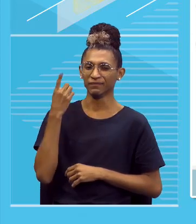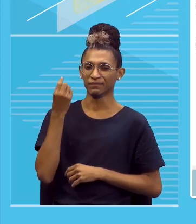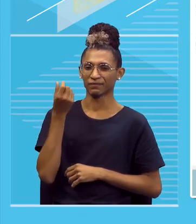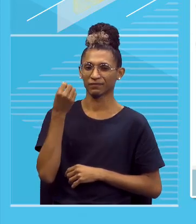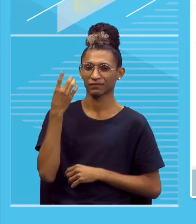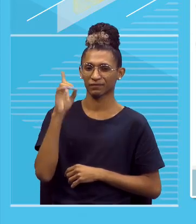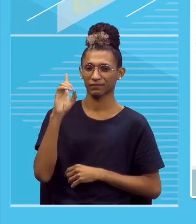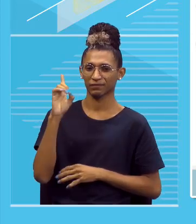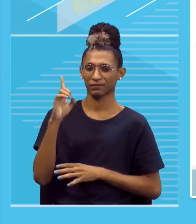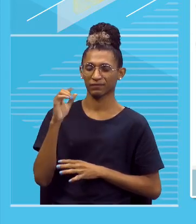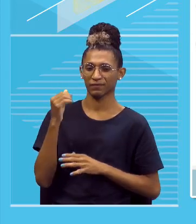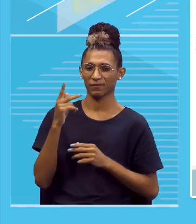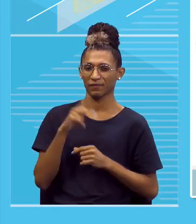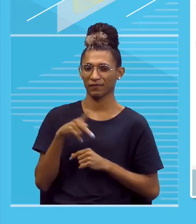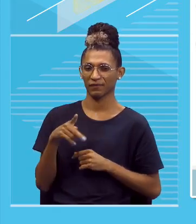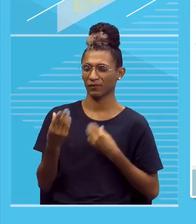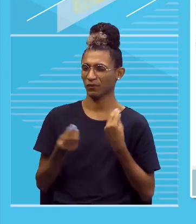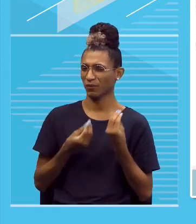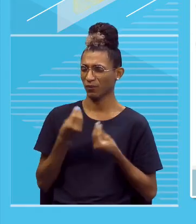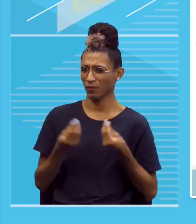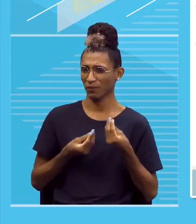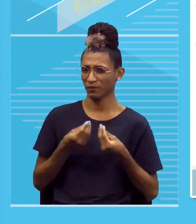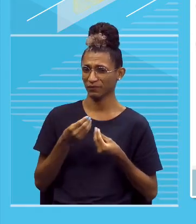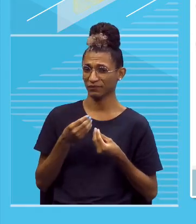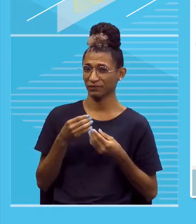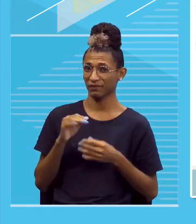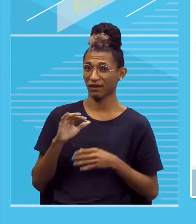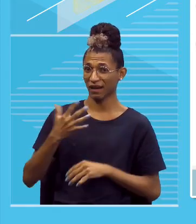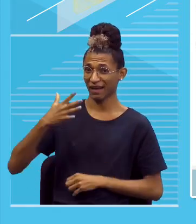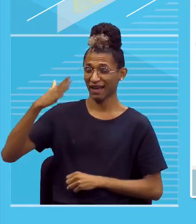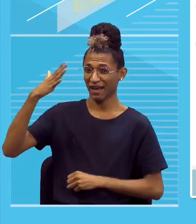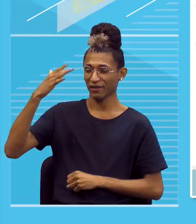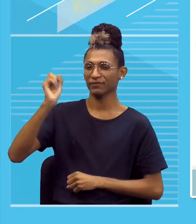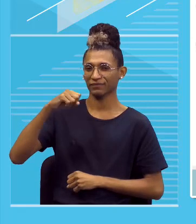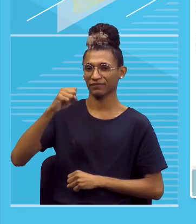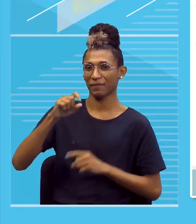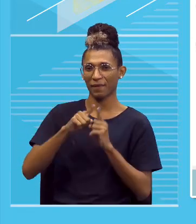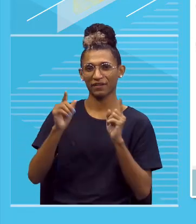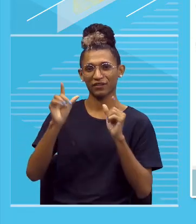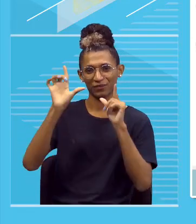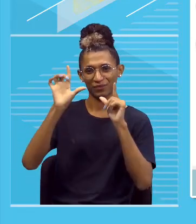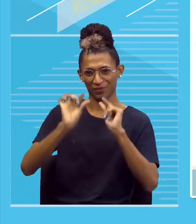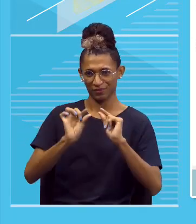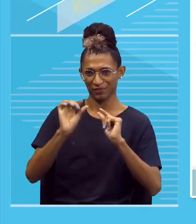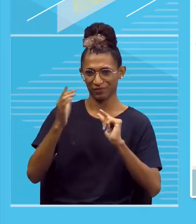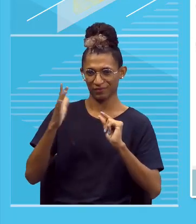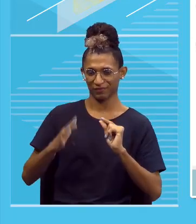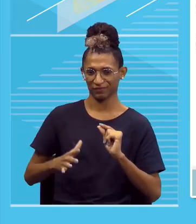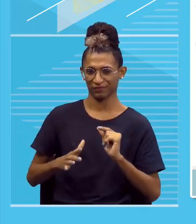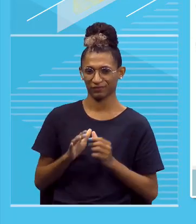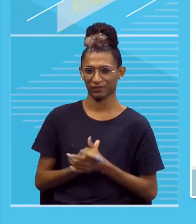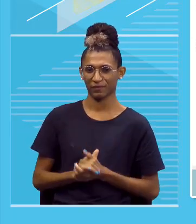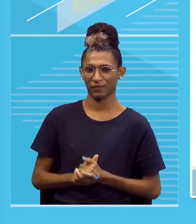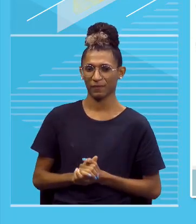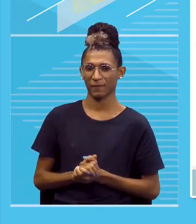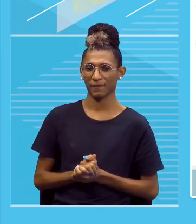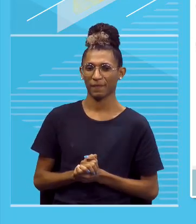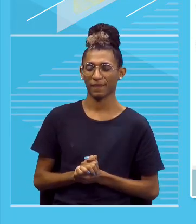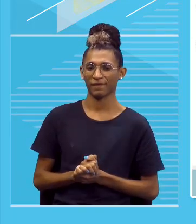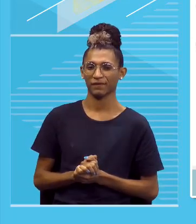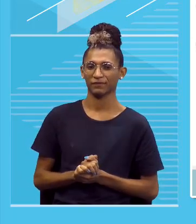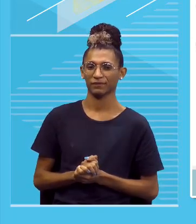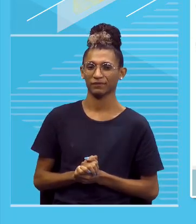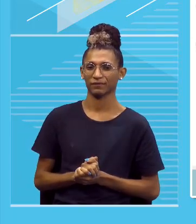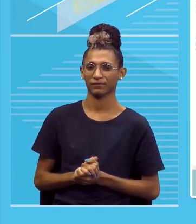Professor tava mais de 100 Professor caiu para menos de 30 de 40